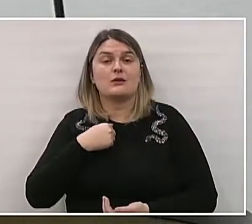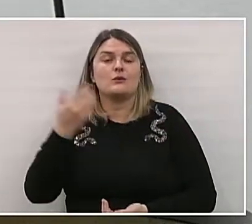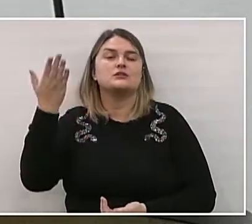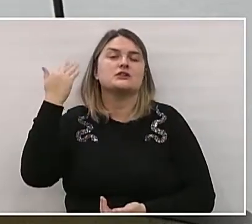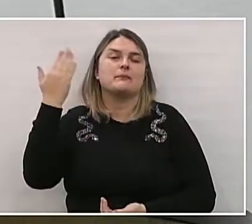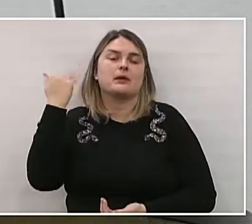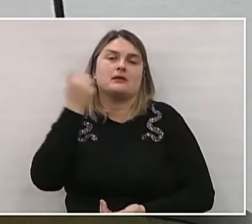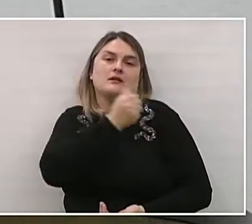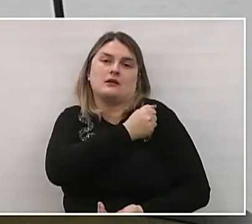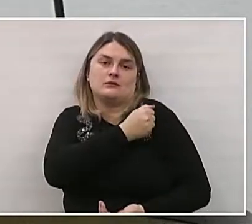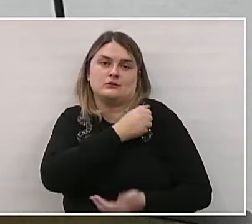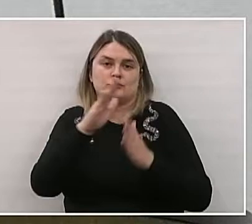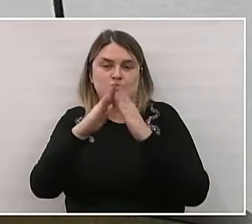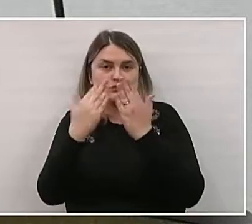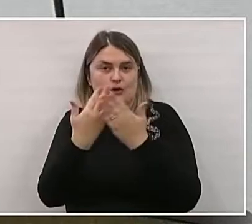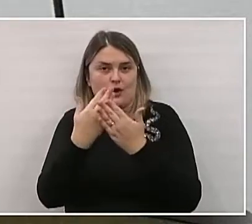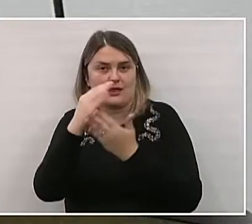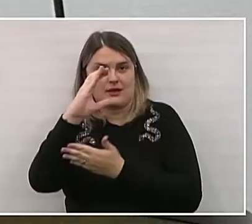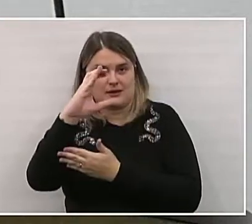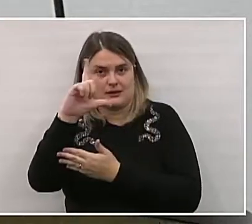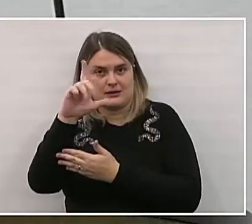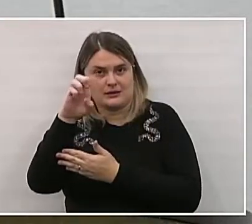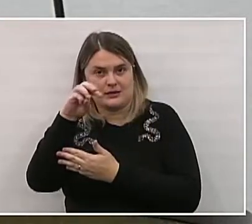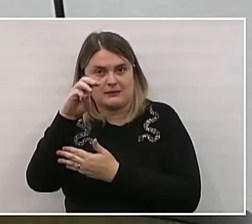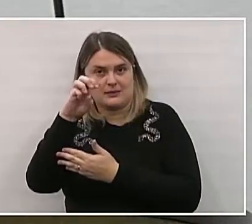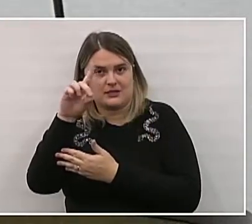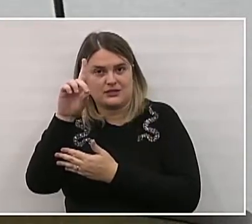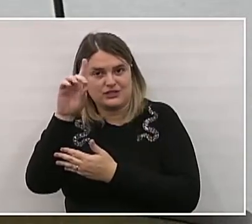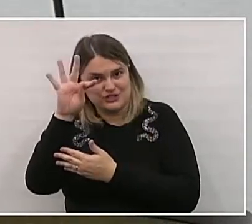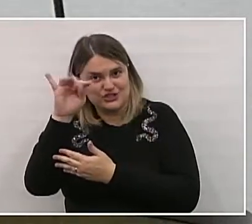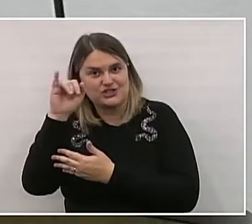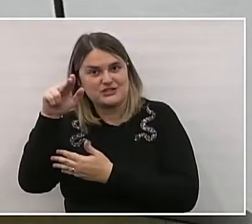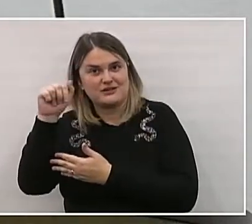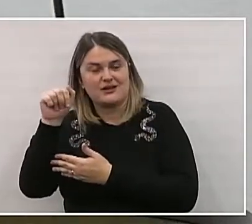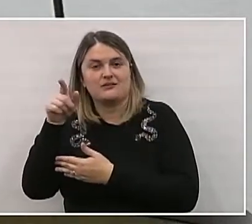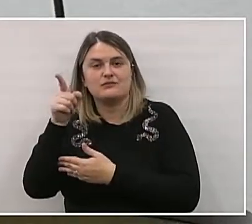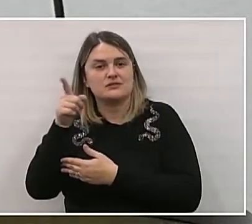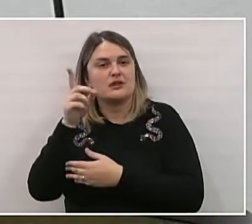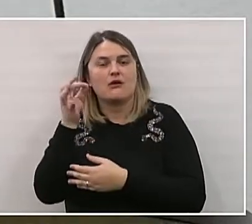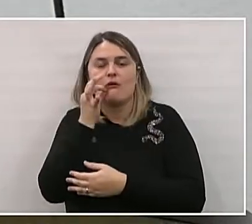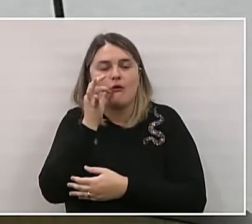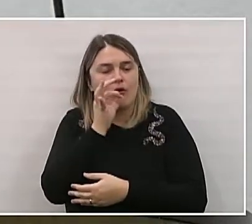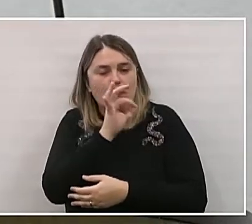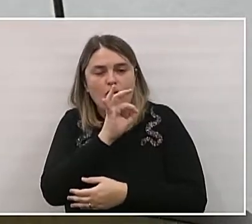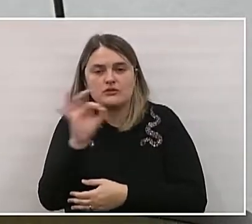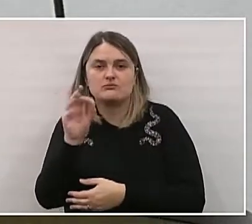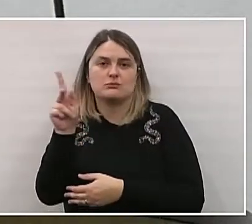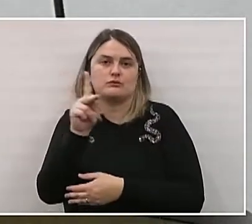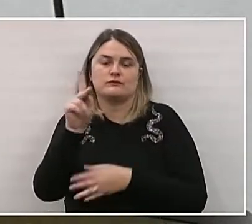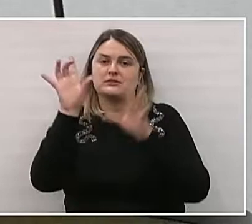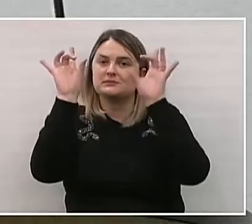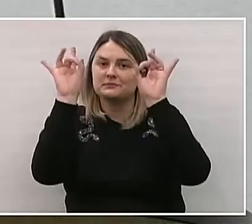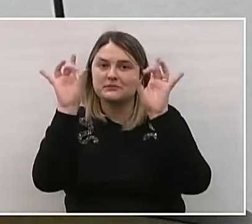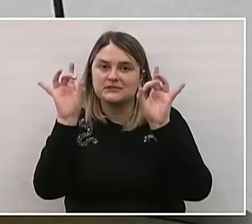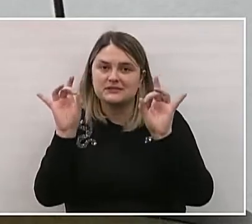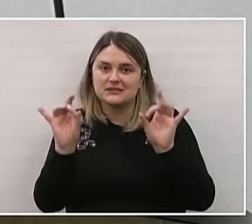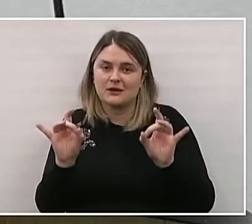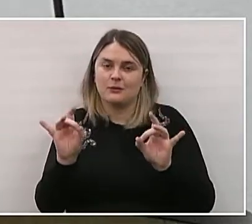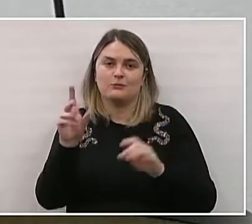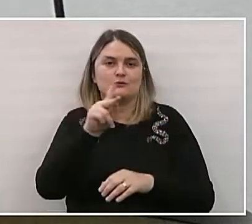Costa, onde passou maior parte da sua vida se dedicando a essa profissão tão digna e